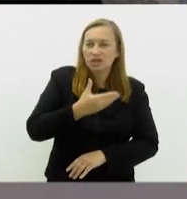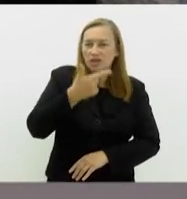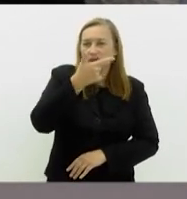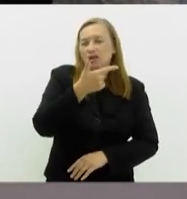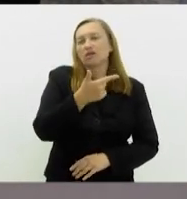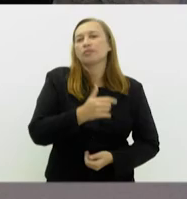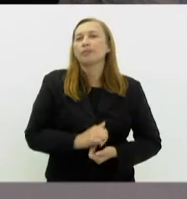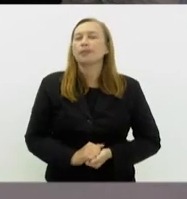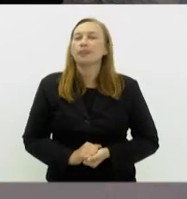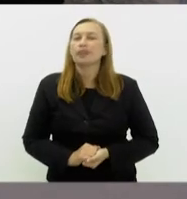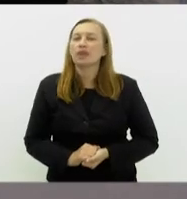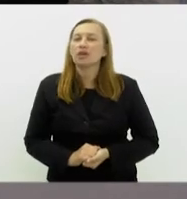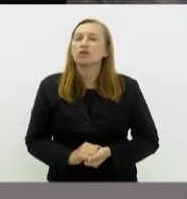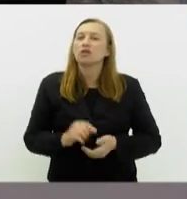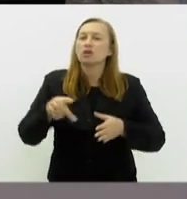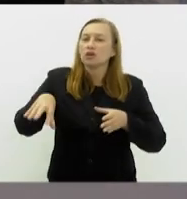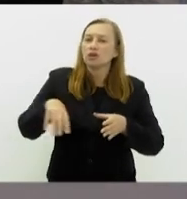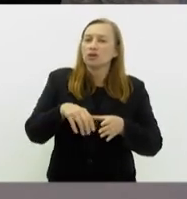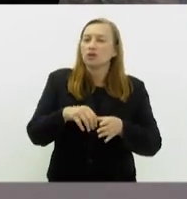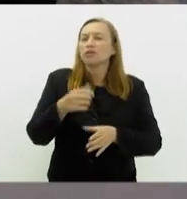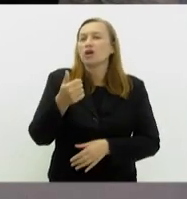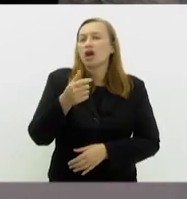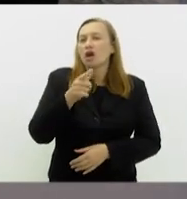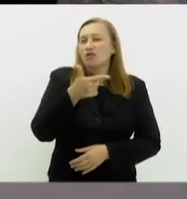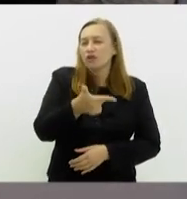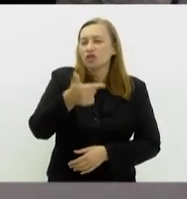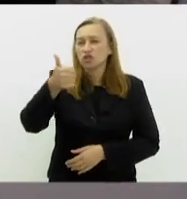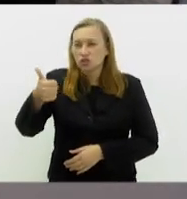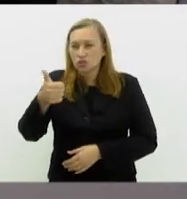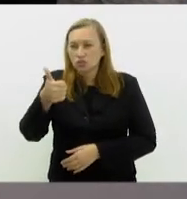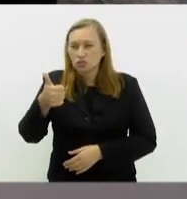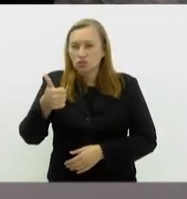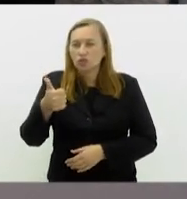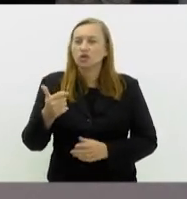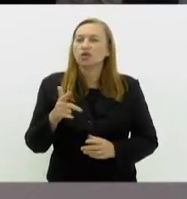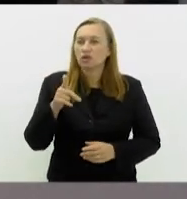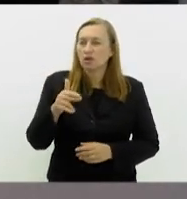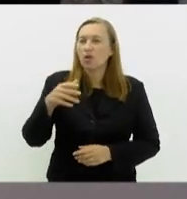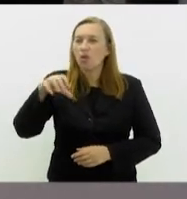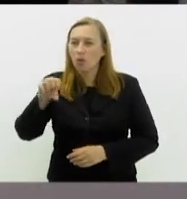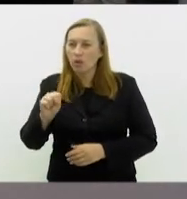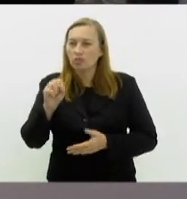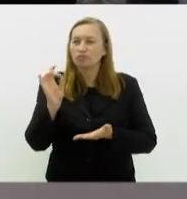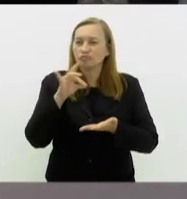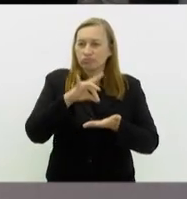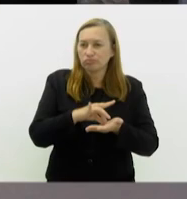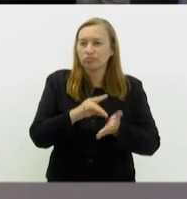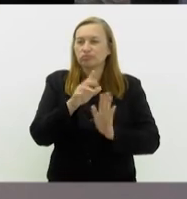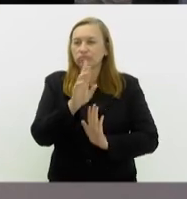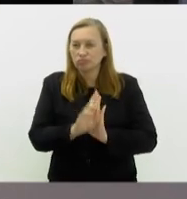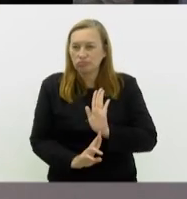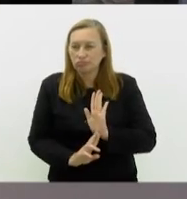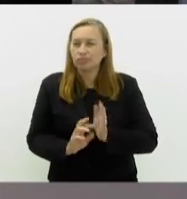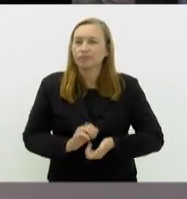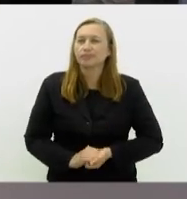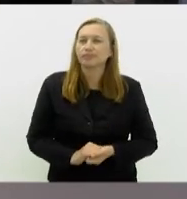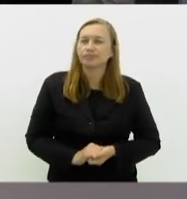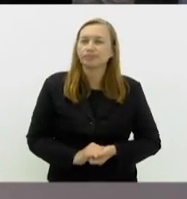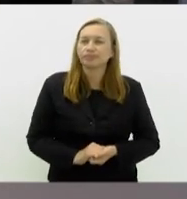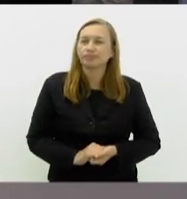acrescentar o item 21 do voto divergente como item 8 do relatório original